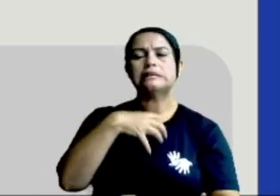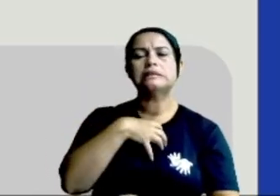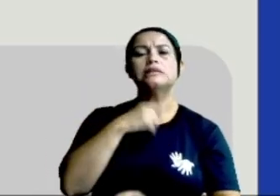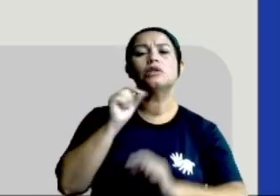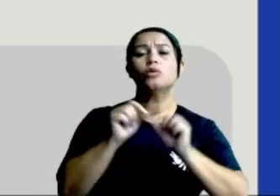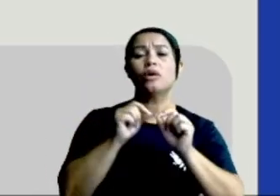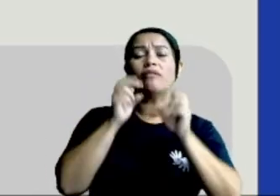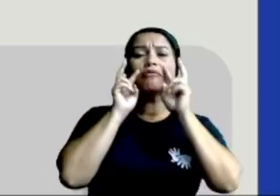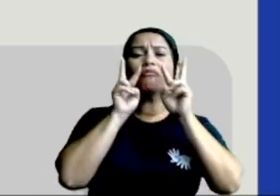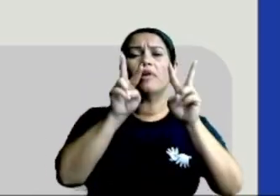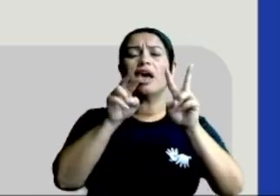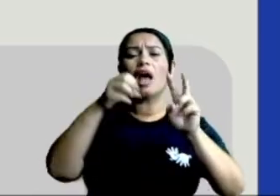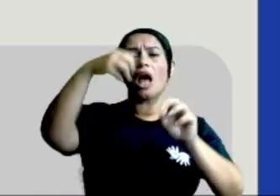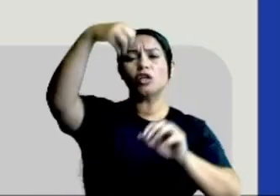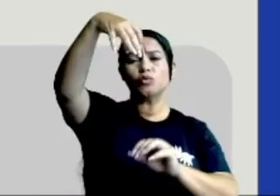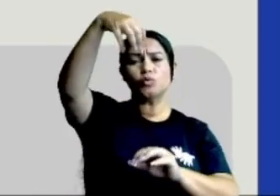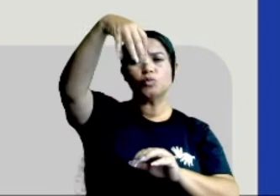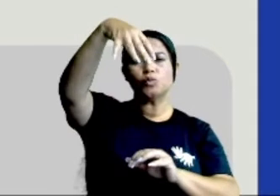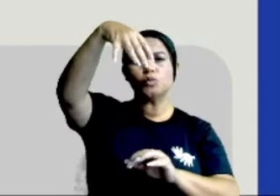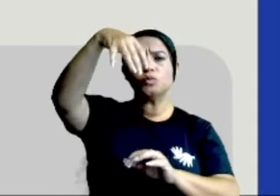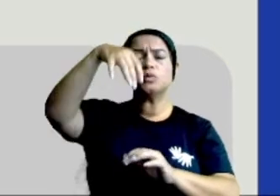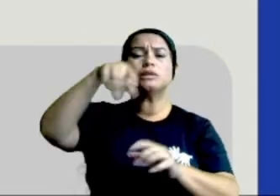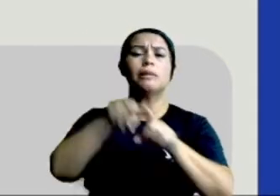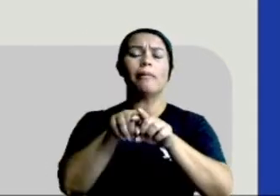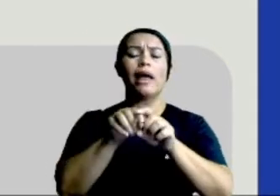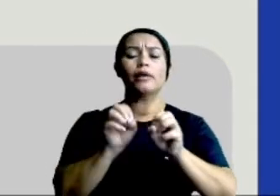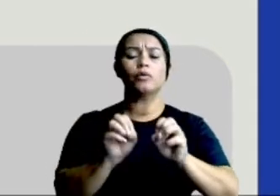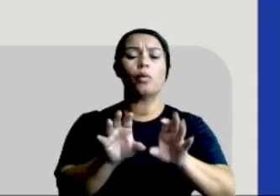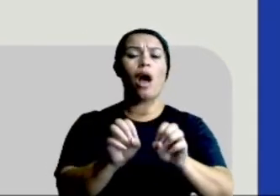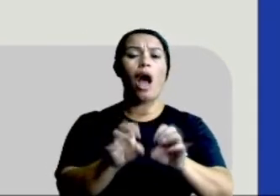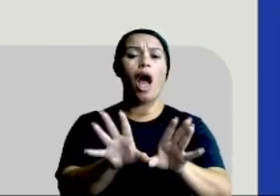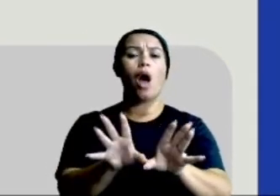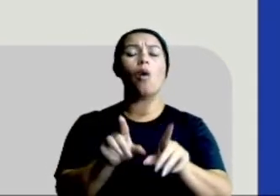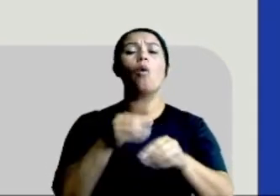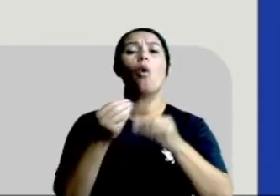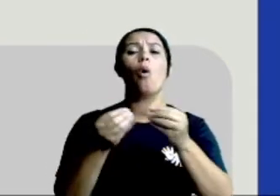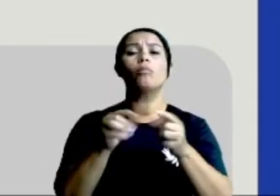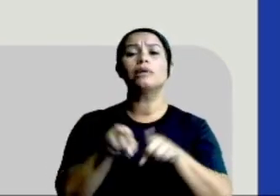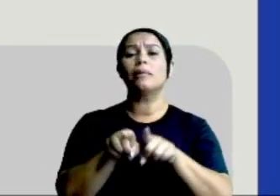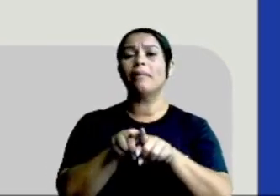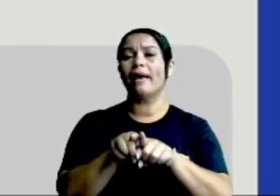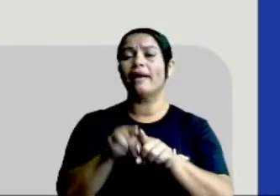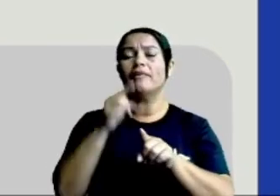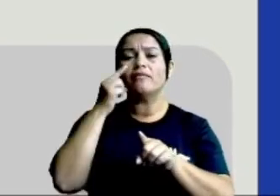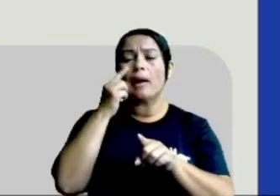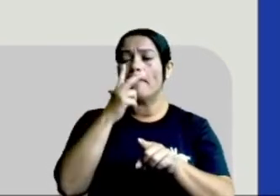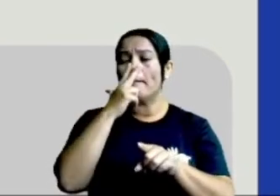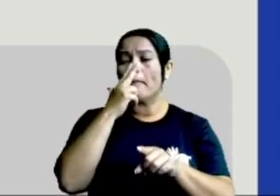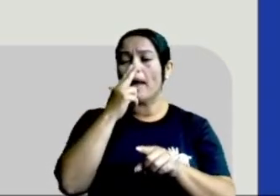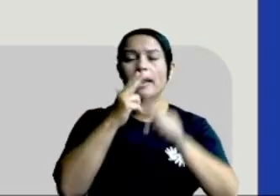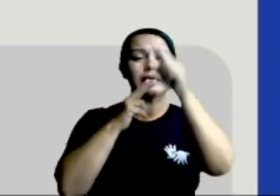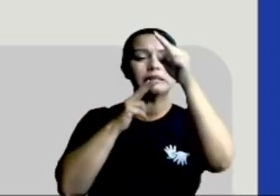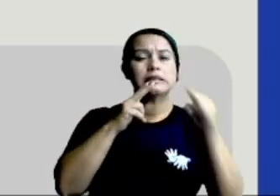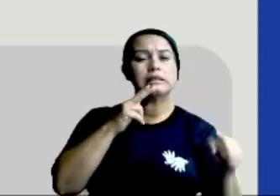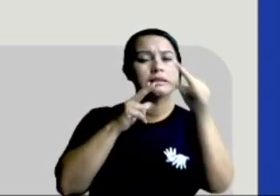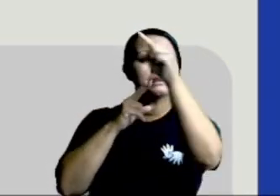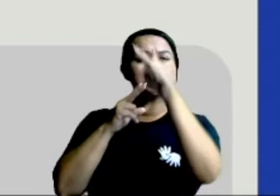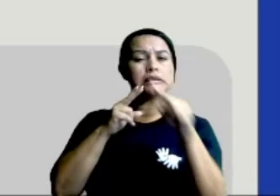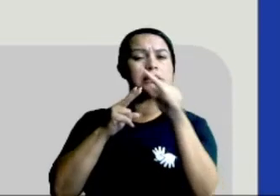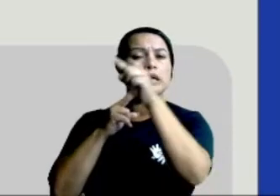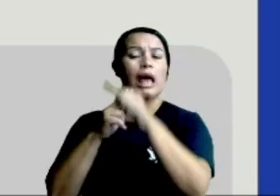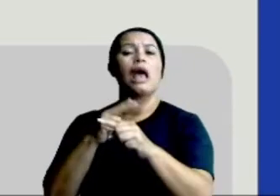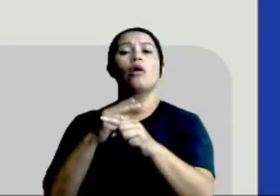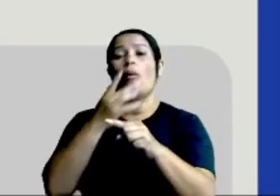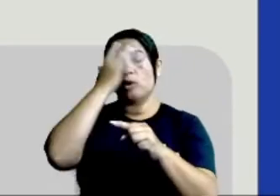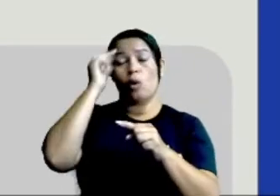luzes, a luz de uma lâmpada, luzes de faróis de carros, ela vê com esses feixes retos, enquanto a pessoa com